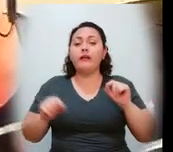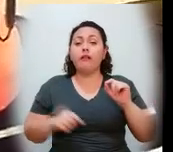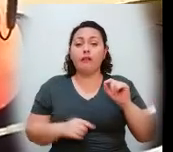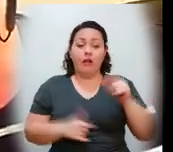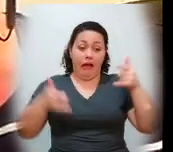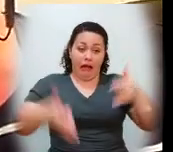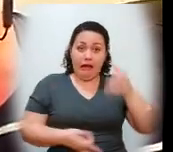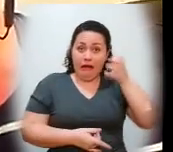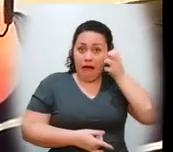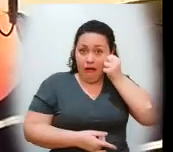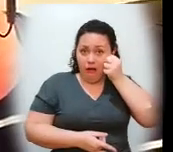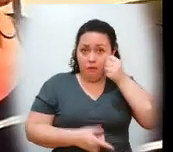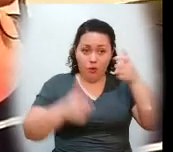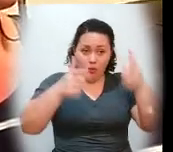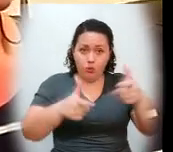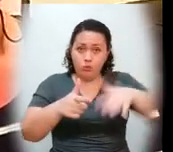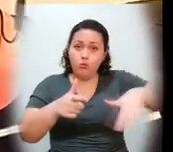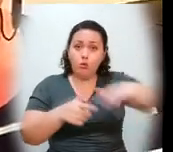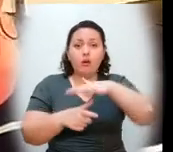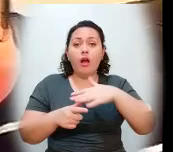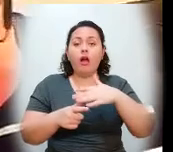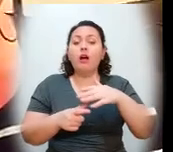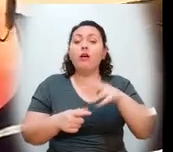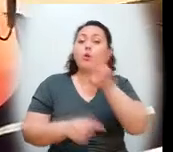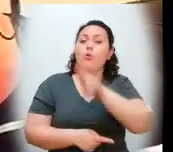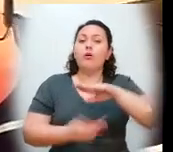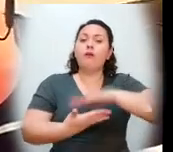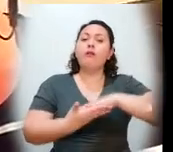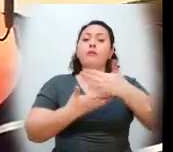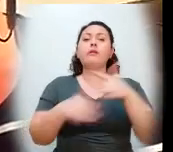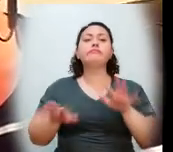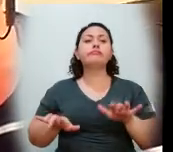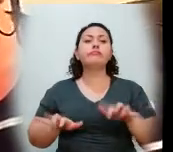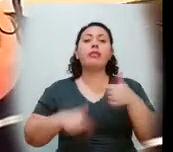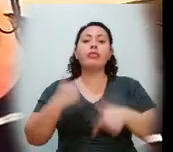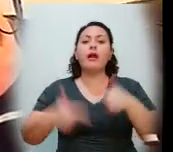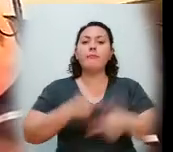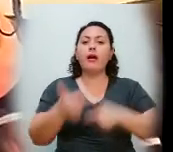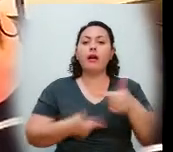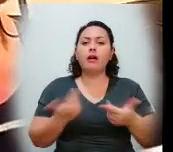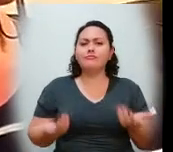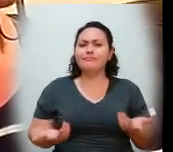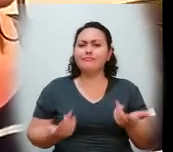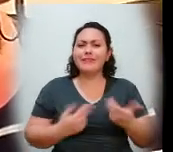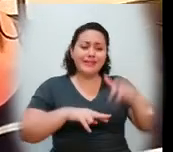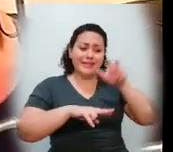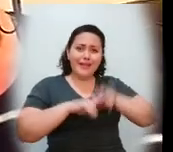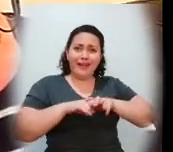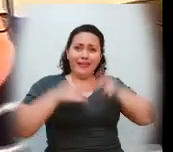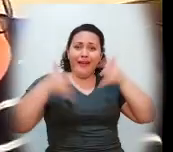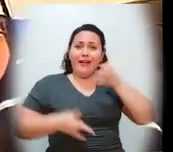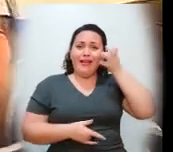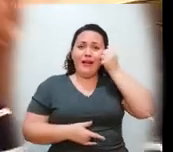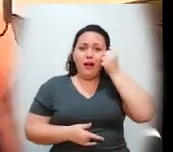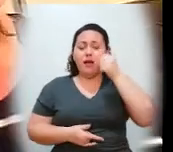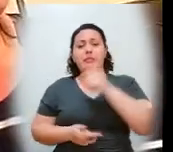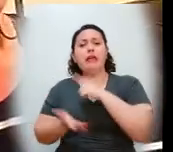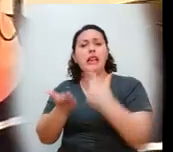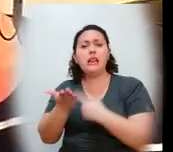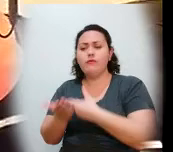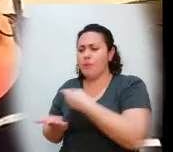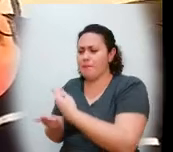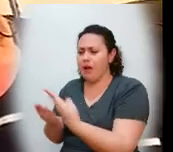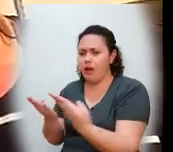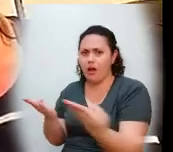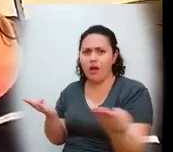utiliza a nossa cama como, por exemplo, um local de trabalho, Uhum, né? uhum, E aí senta é, na cama e espalha os livros